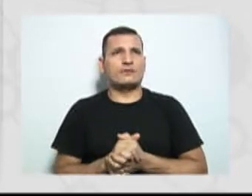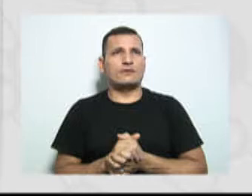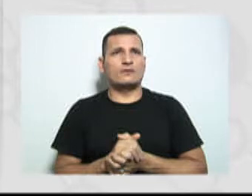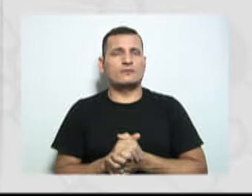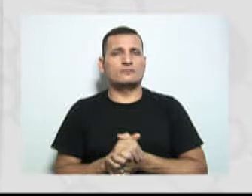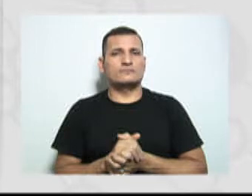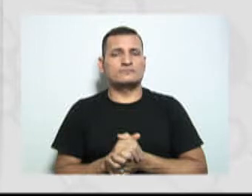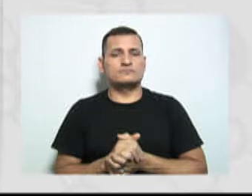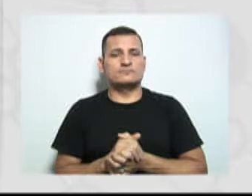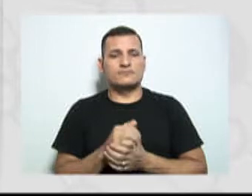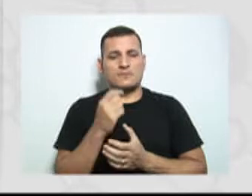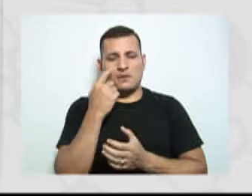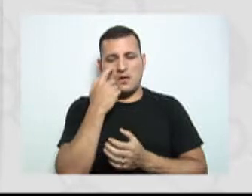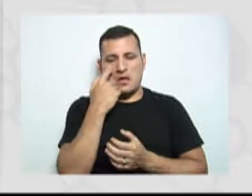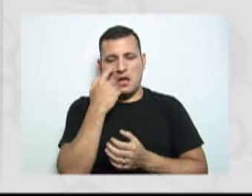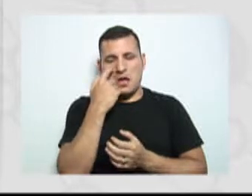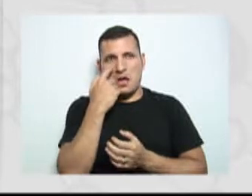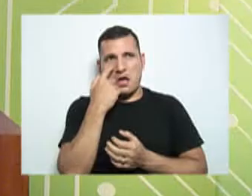Aqui, alunos.